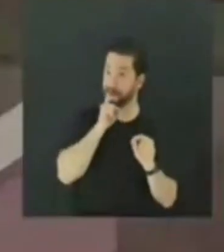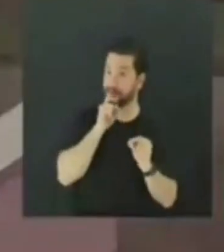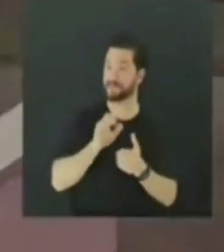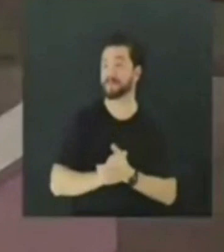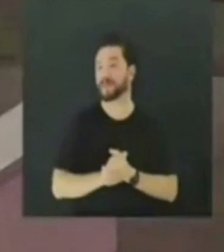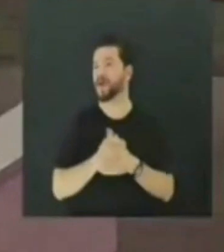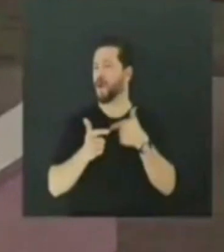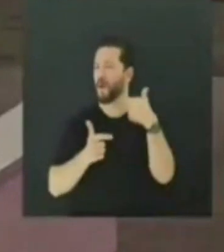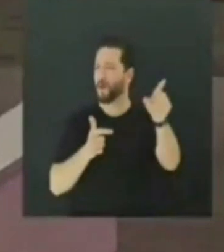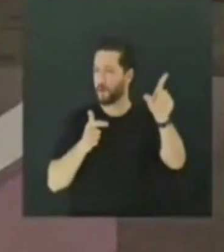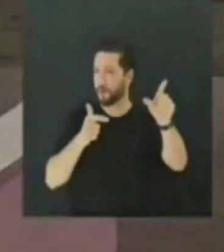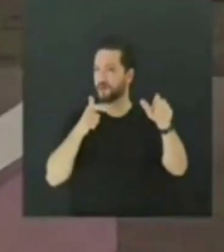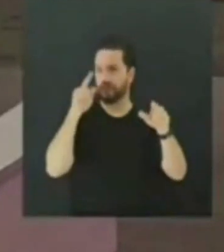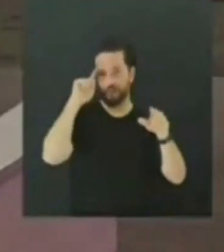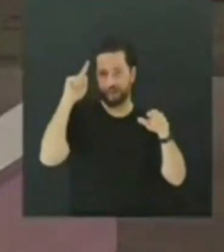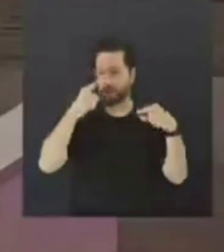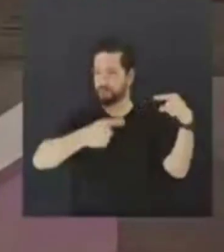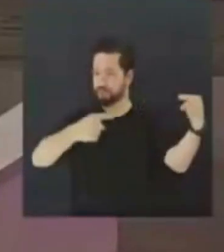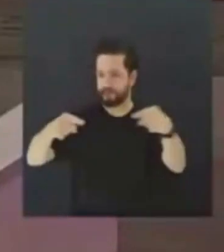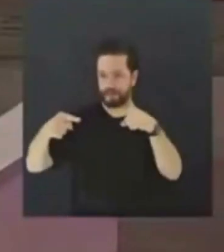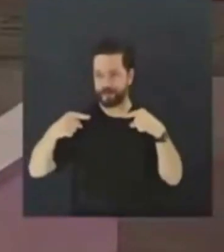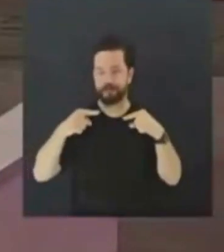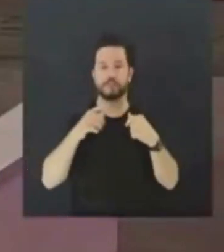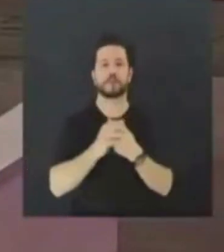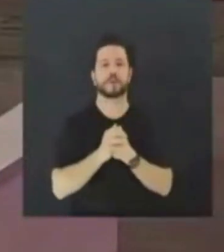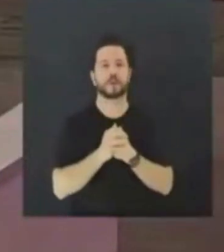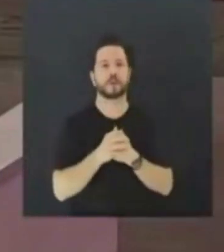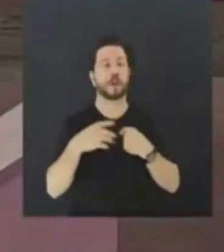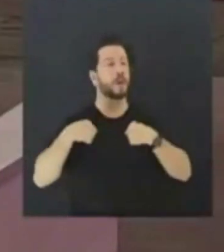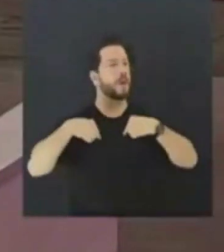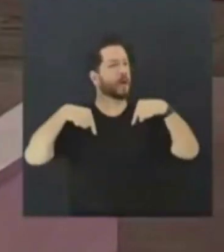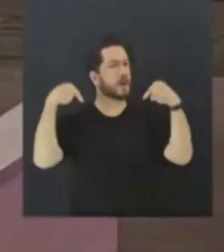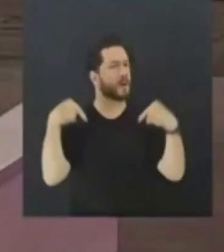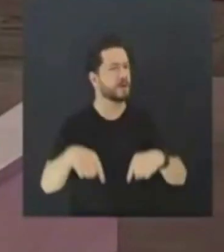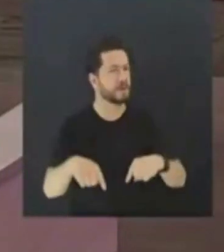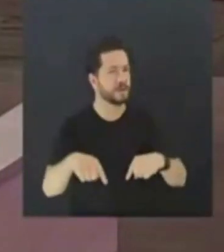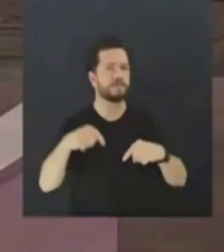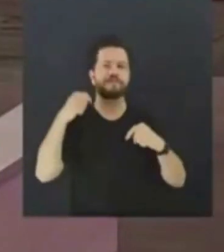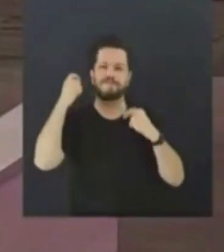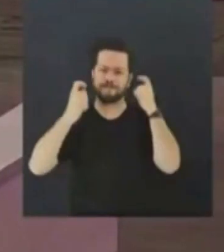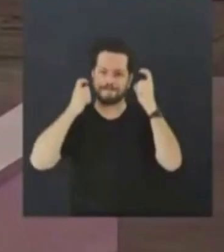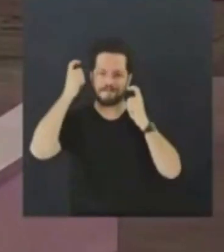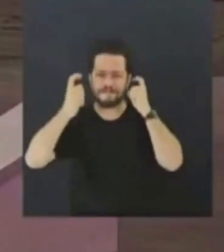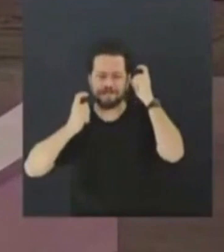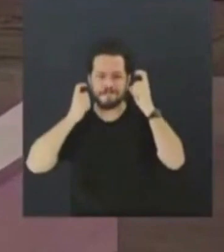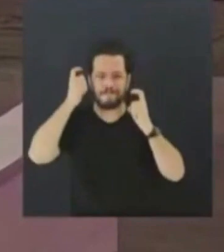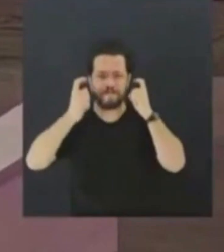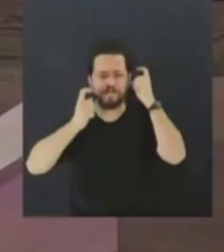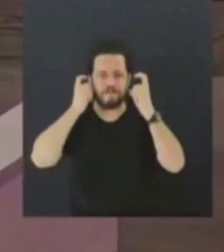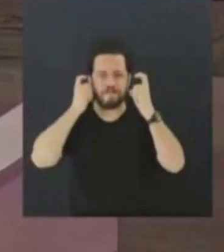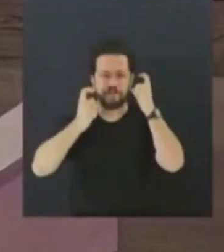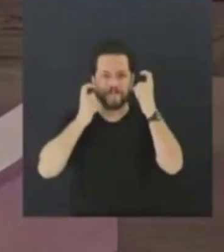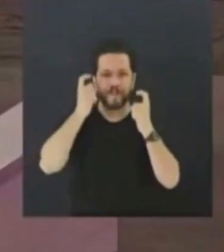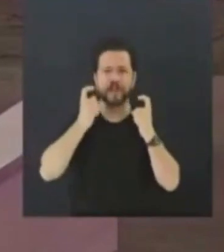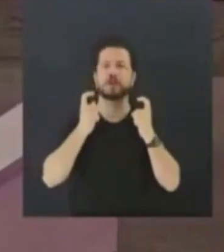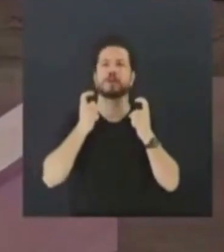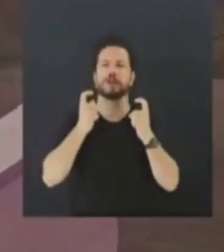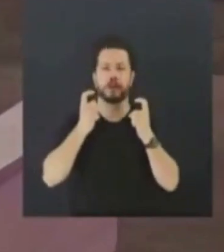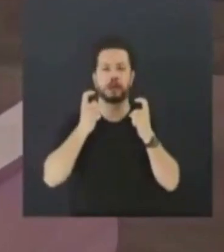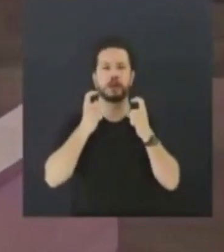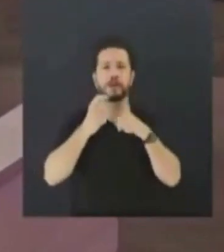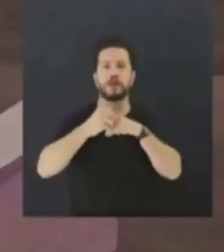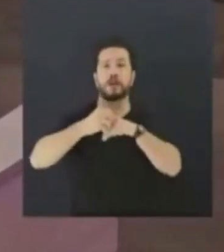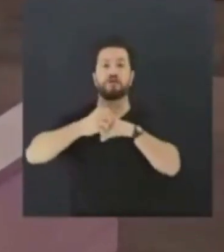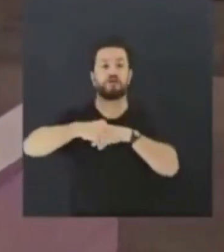existe uma possibilidade muito grande de que aqueles fatos tenham acontecido ou seja essa é a tal da materialidade por isso a mesma